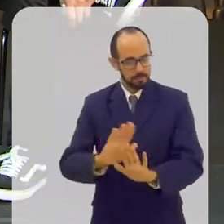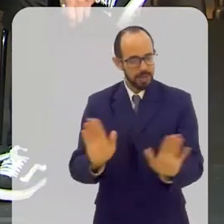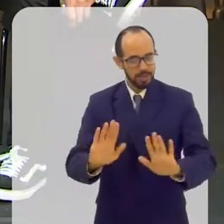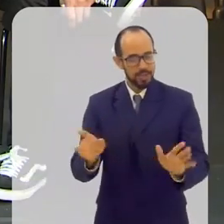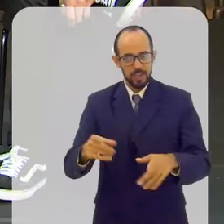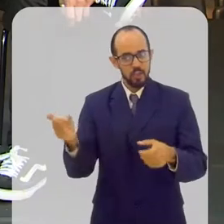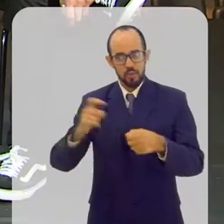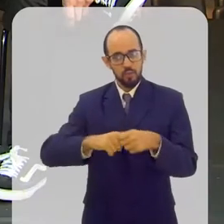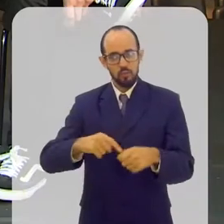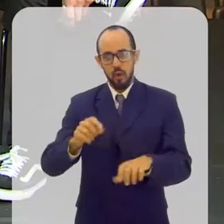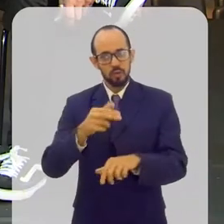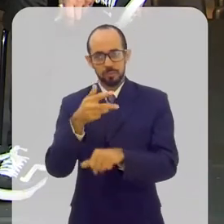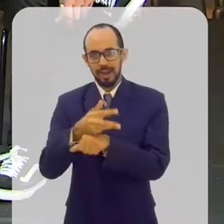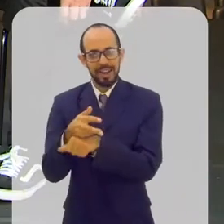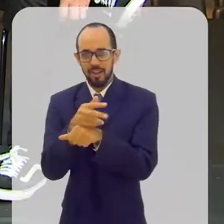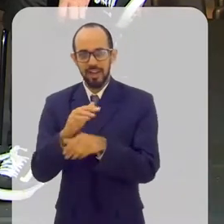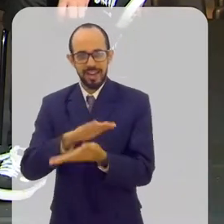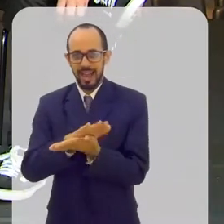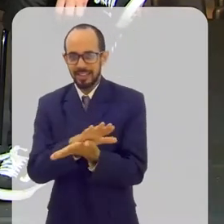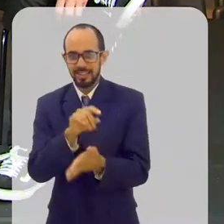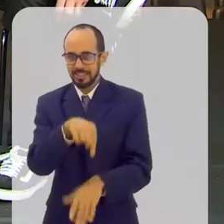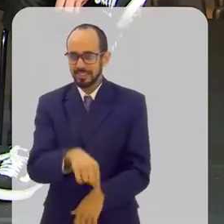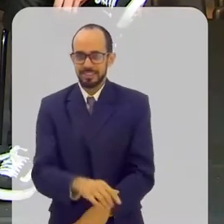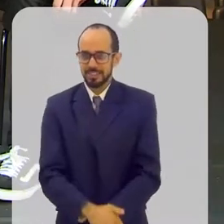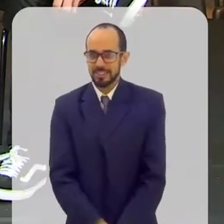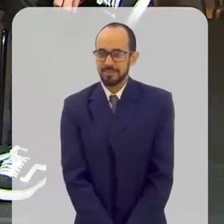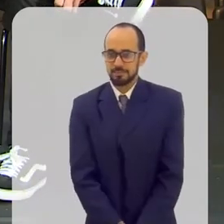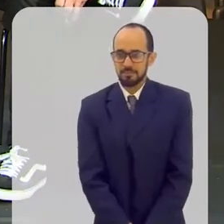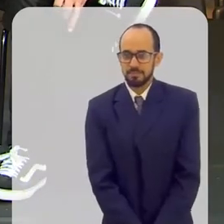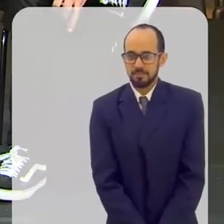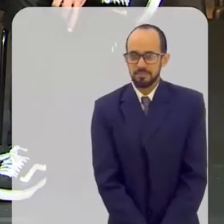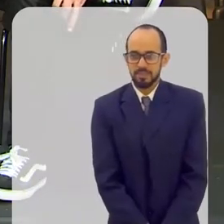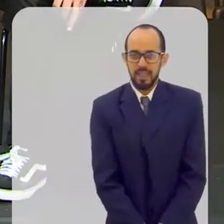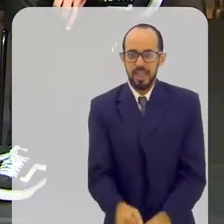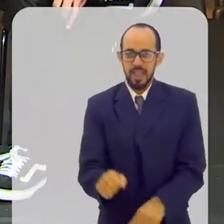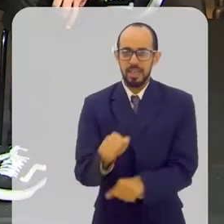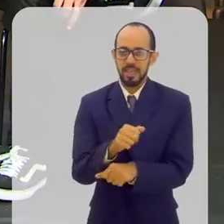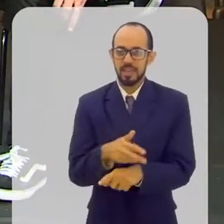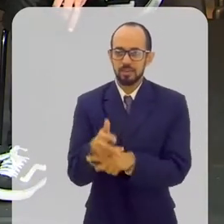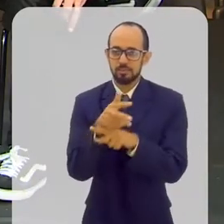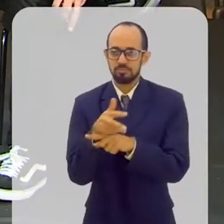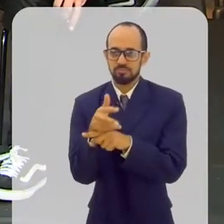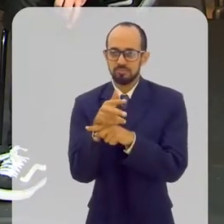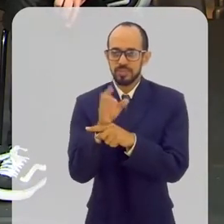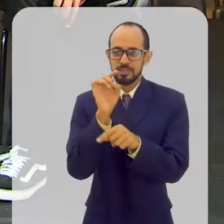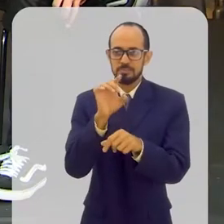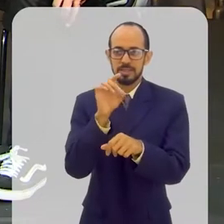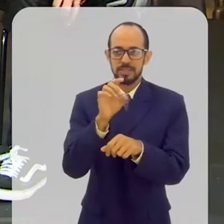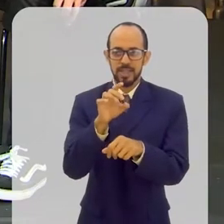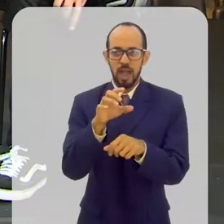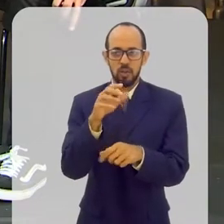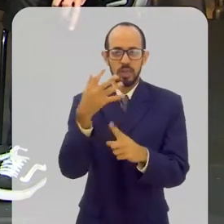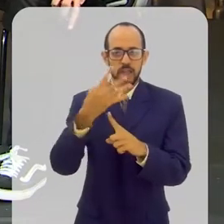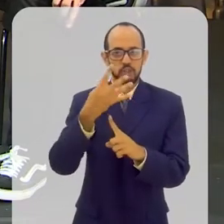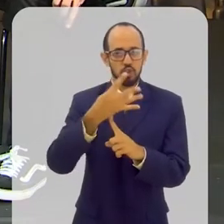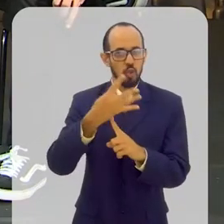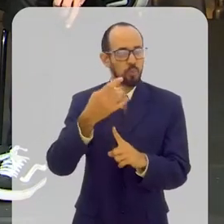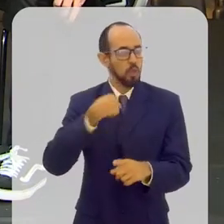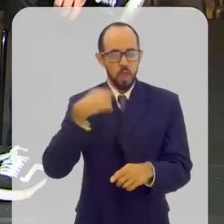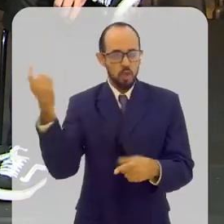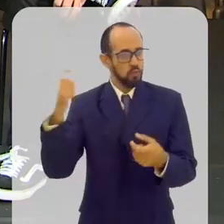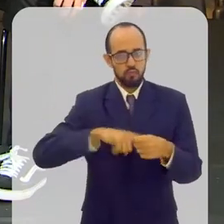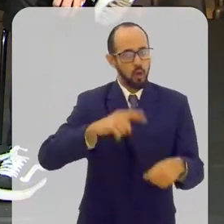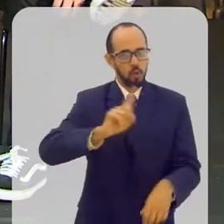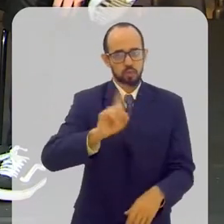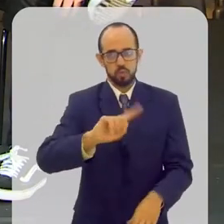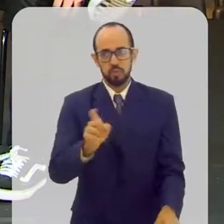Parou que eu não volto para gravar mais nada aqui. Era um especial da TV Globo. Falei, olha, eu não volto só, porque eu não vou